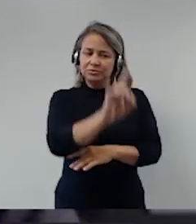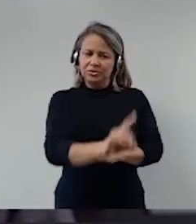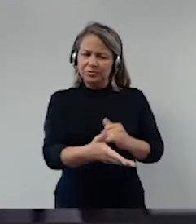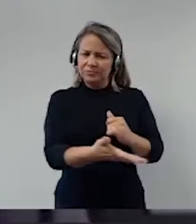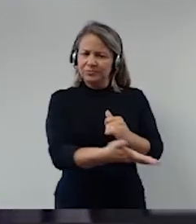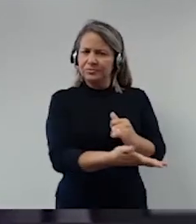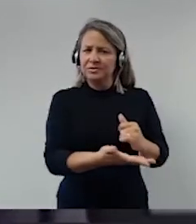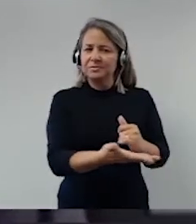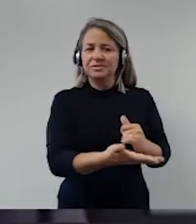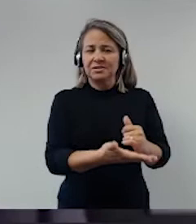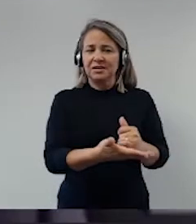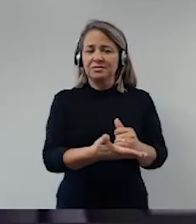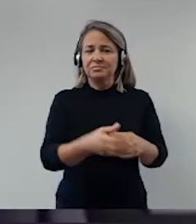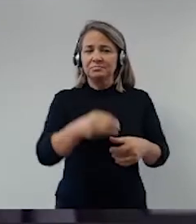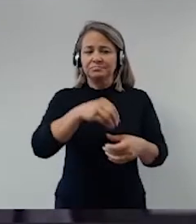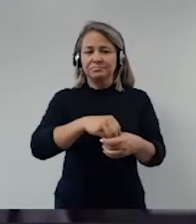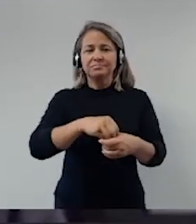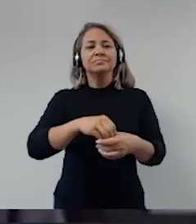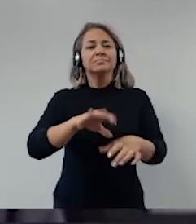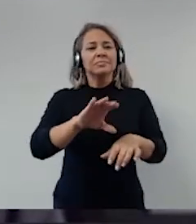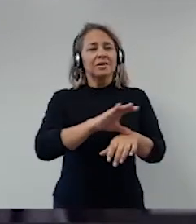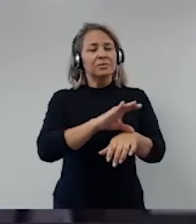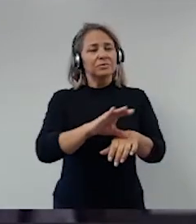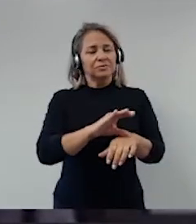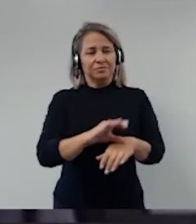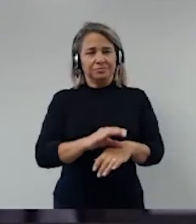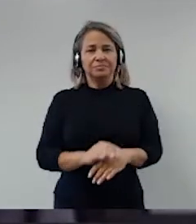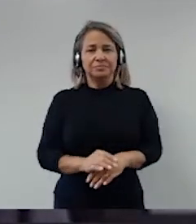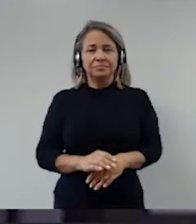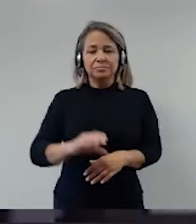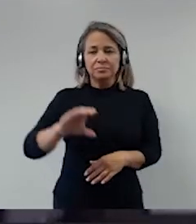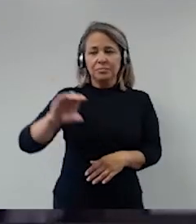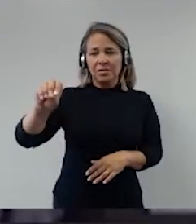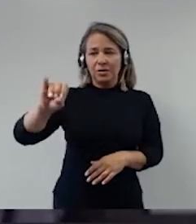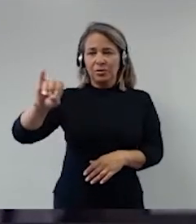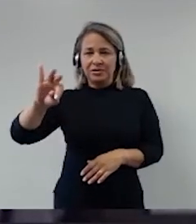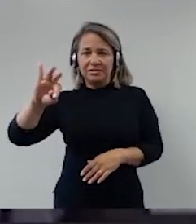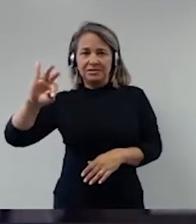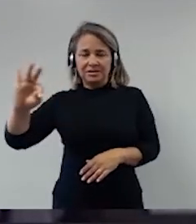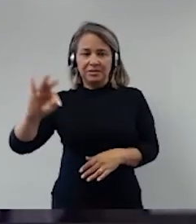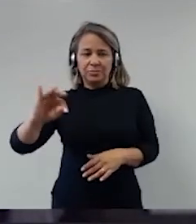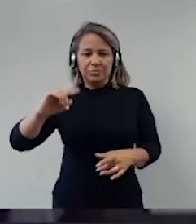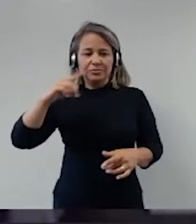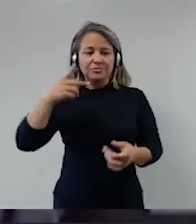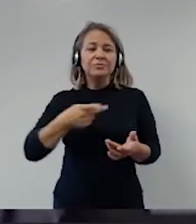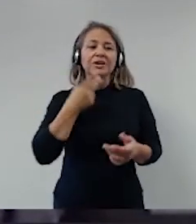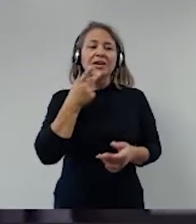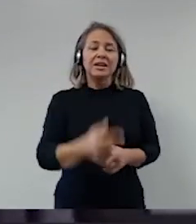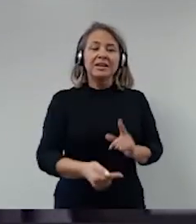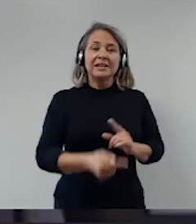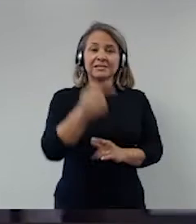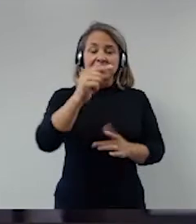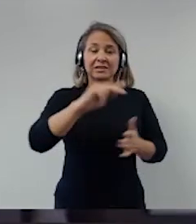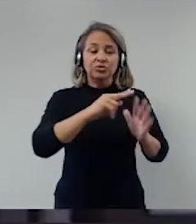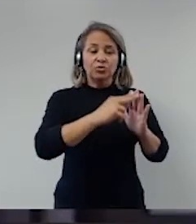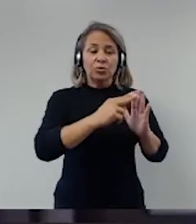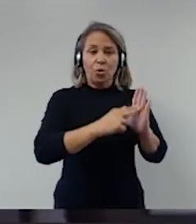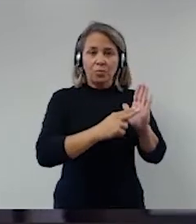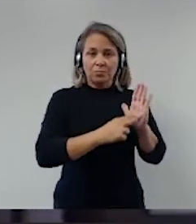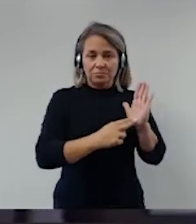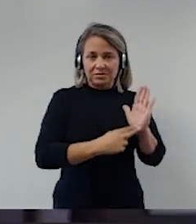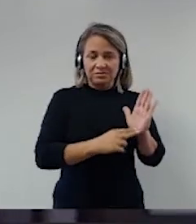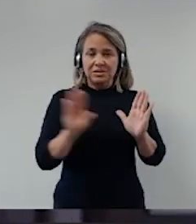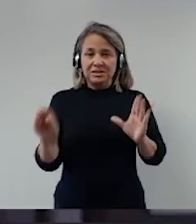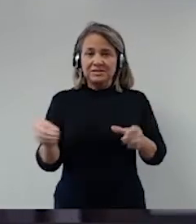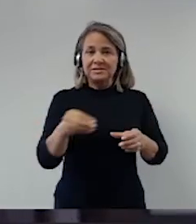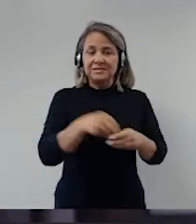fundamental institucional, né? A OIT, quando estabelece as suas 7 normas de direitos fundamentais, insere